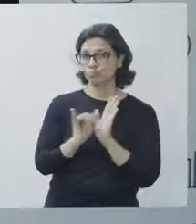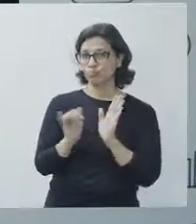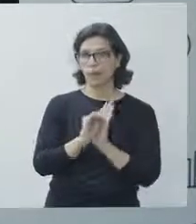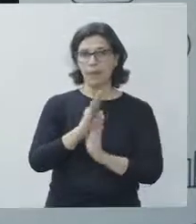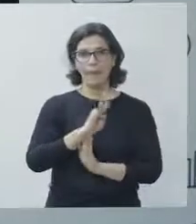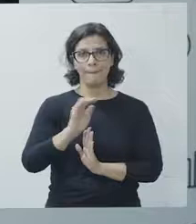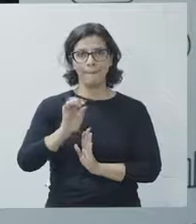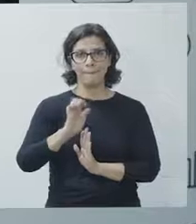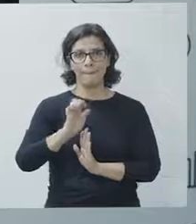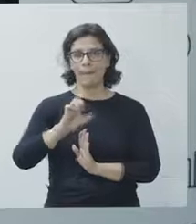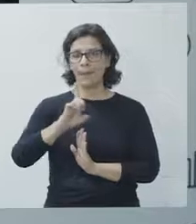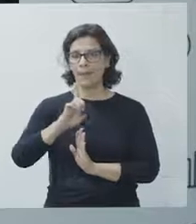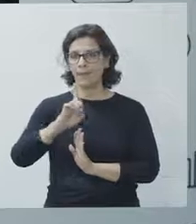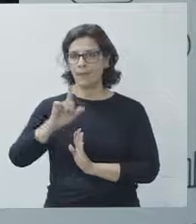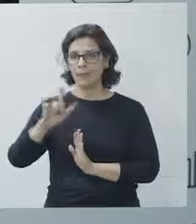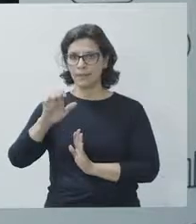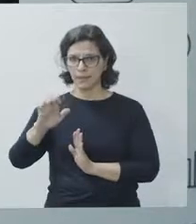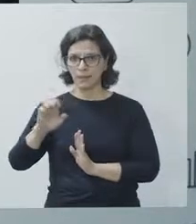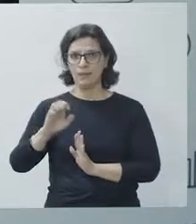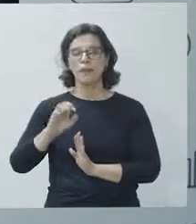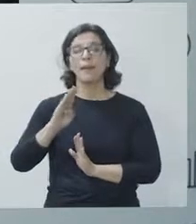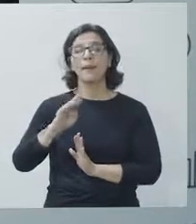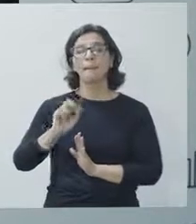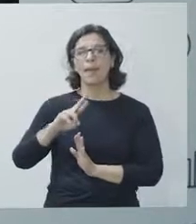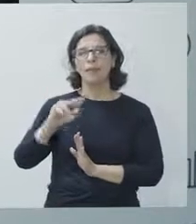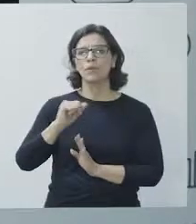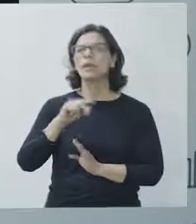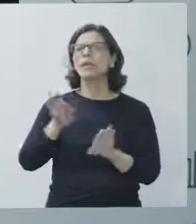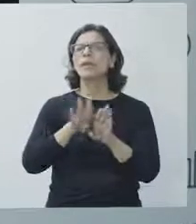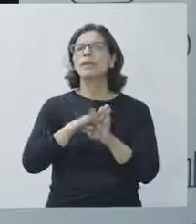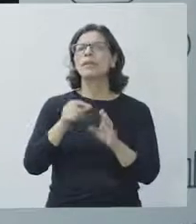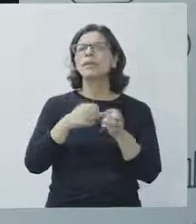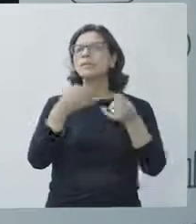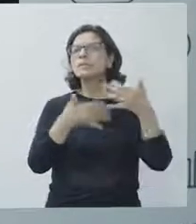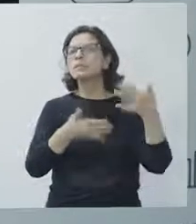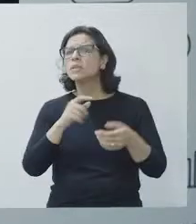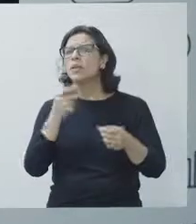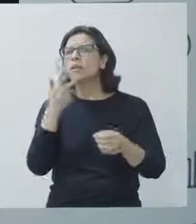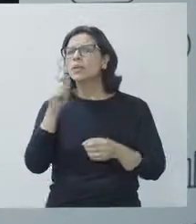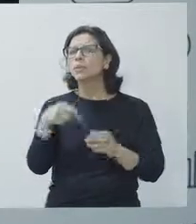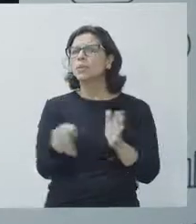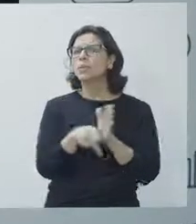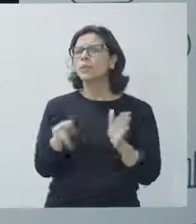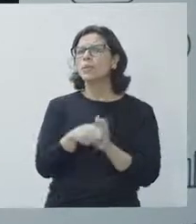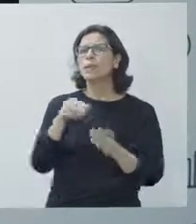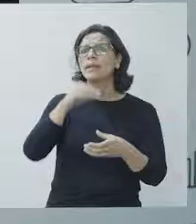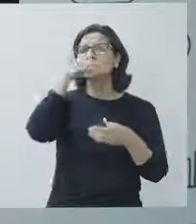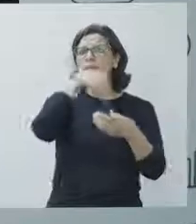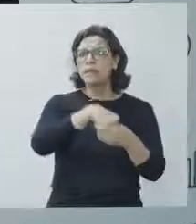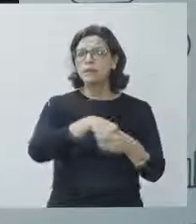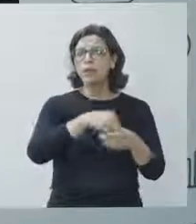Beedle, o Bardo, ele é comentado, é falado sobre este livro